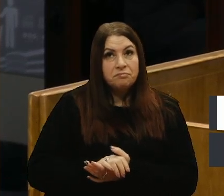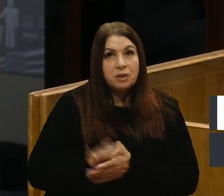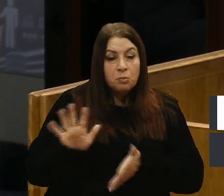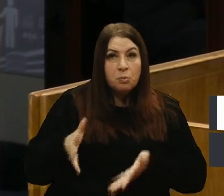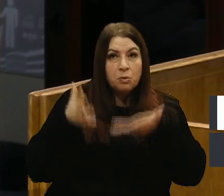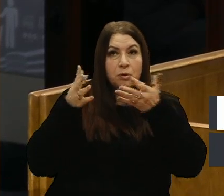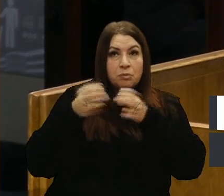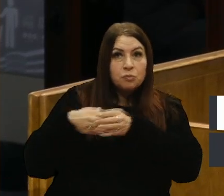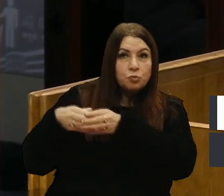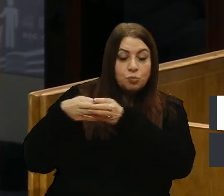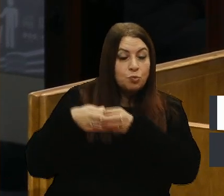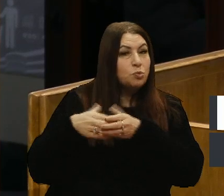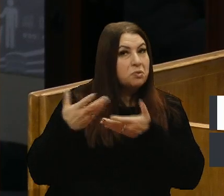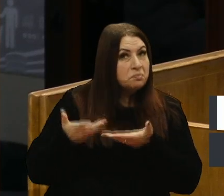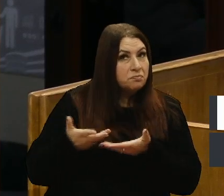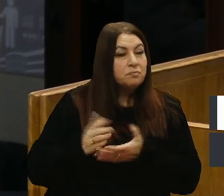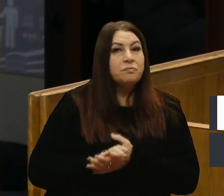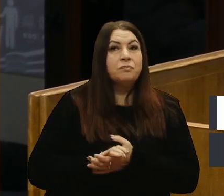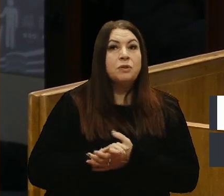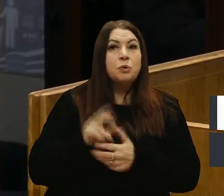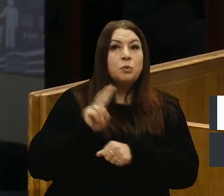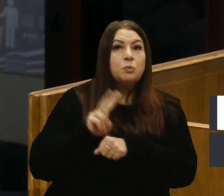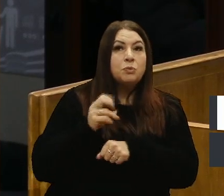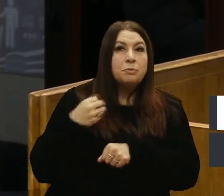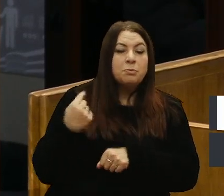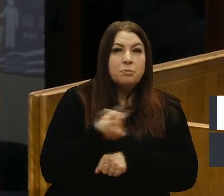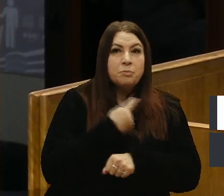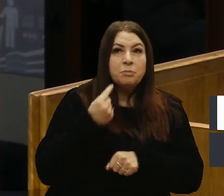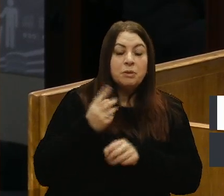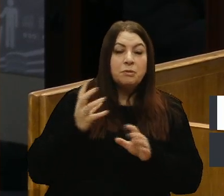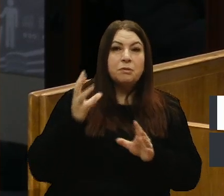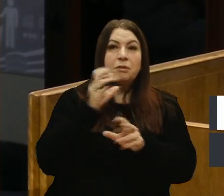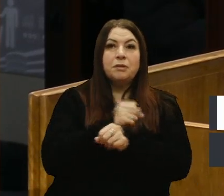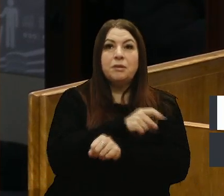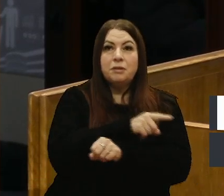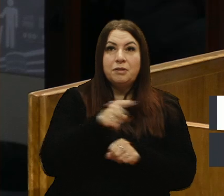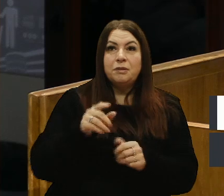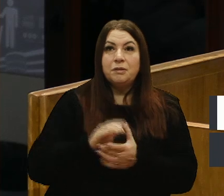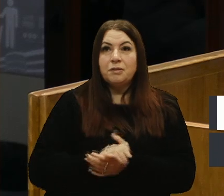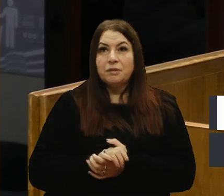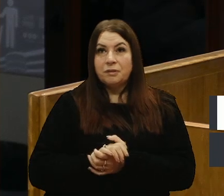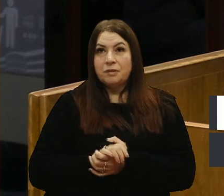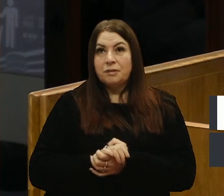Promove o turismo? Cuida bem dos animais?